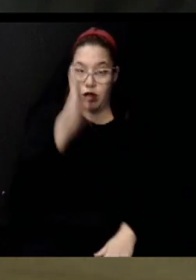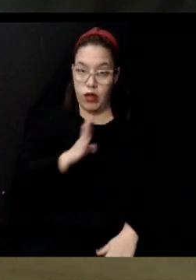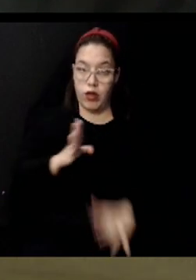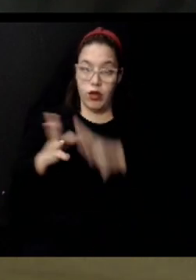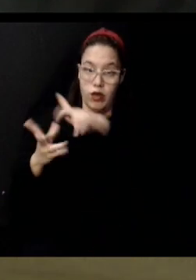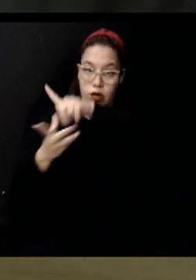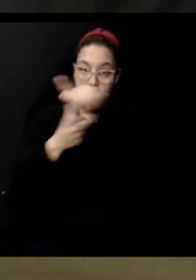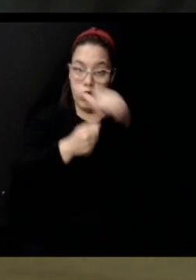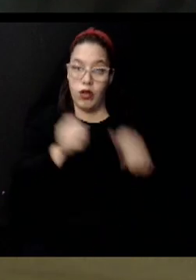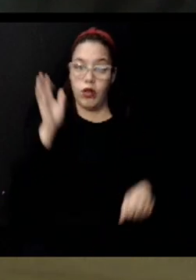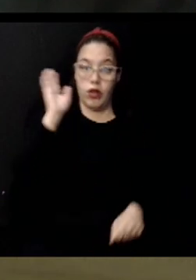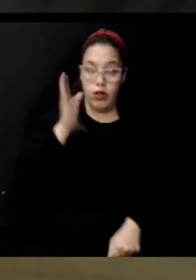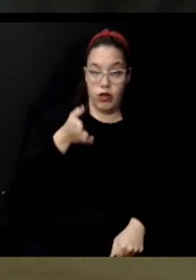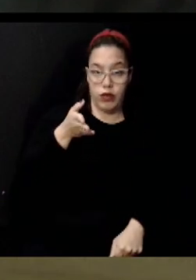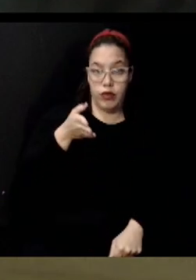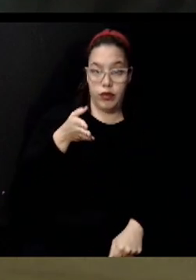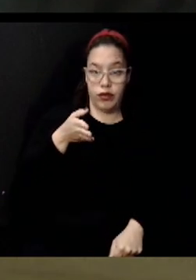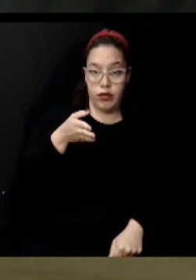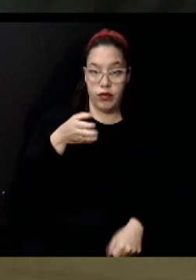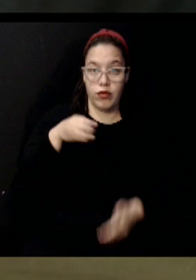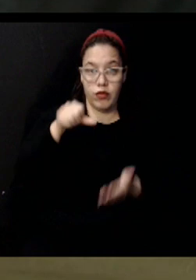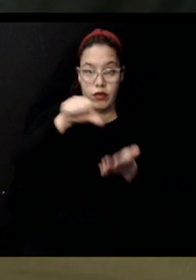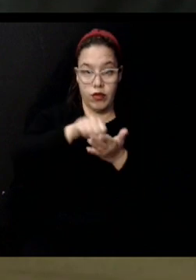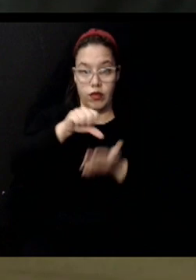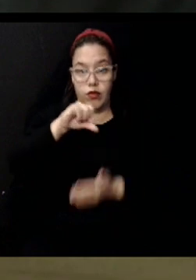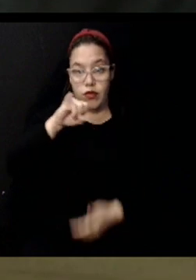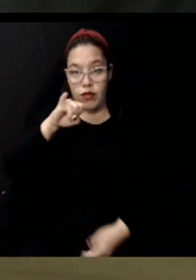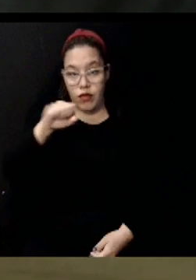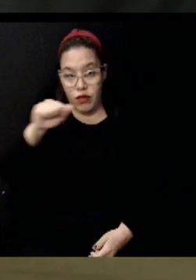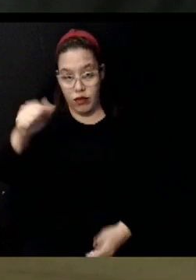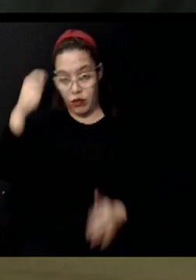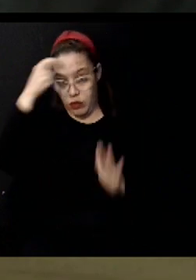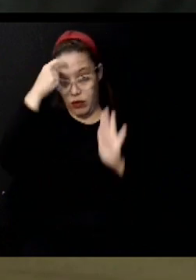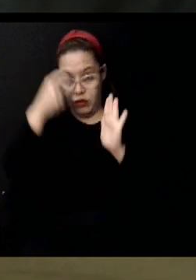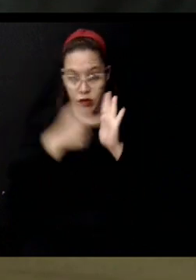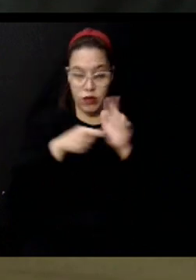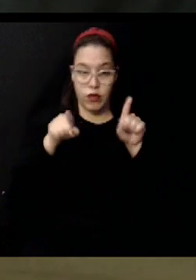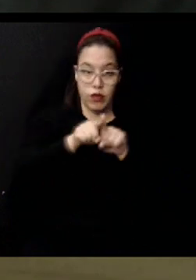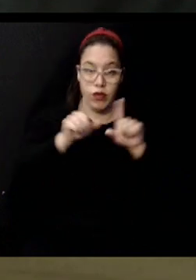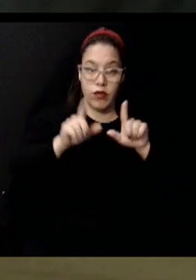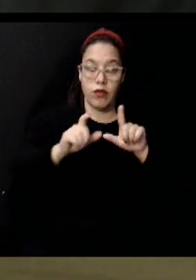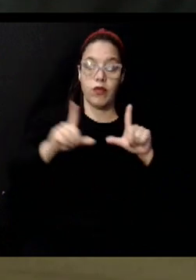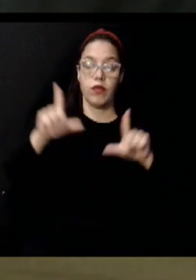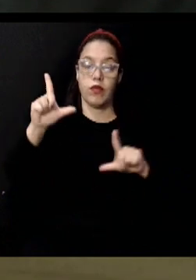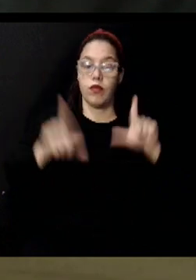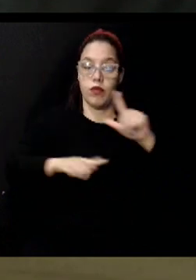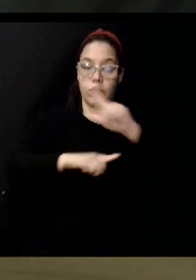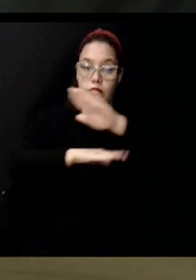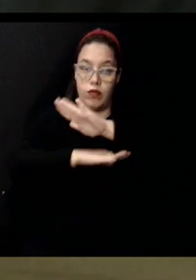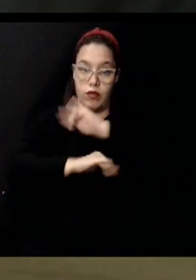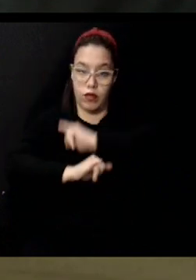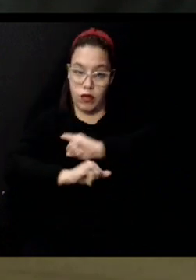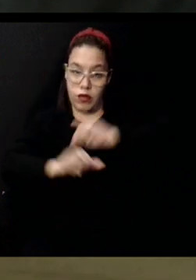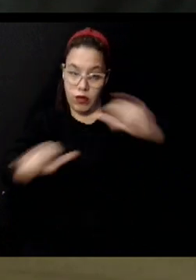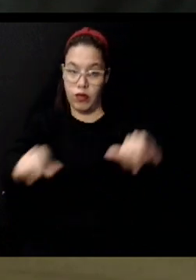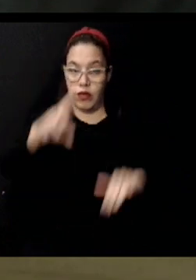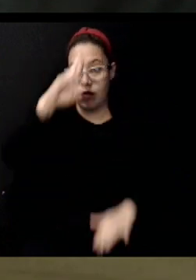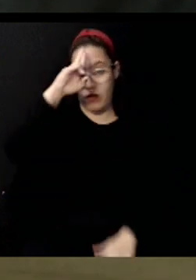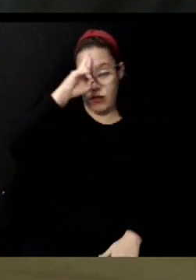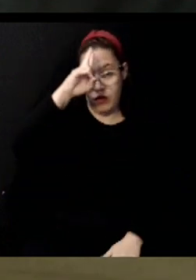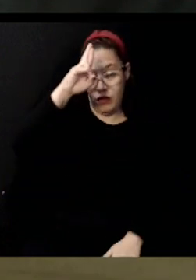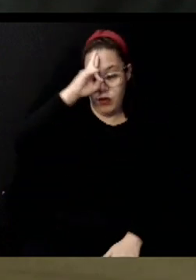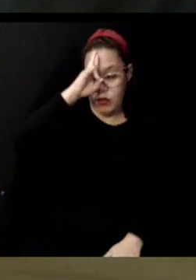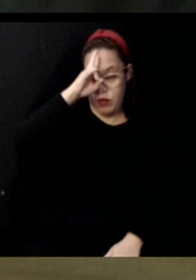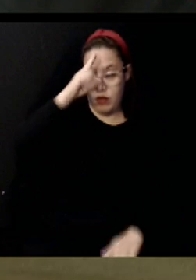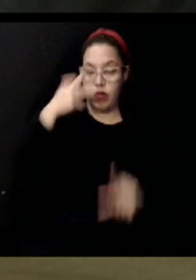a pouquinho, direto da Central IA. E também temos o Câmara Notícia, ao meio-dia, com informações do Legislativo